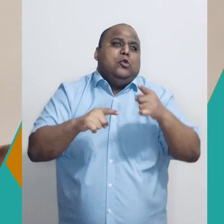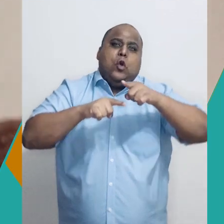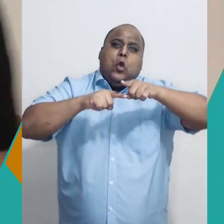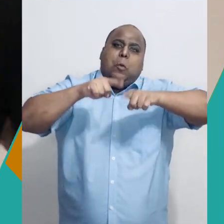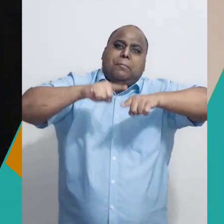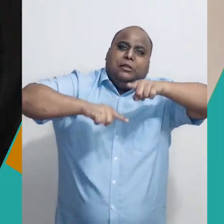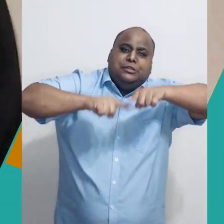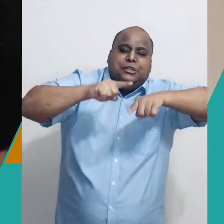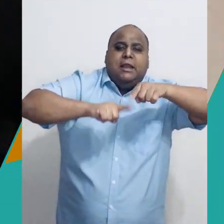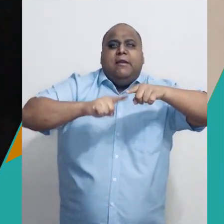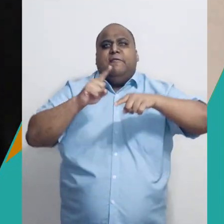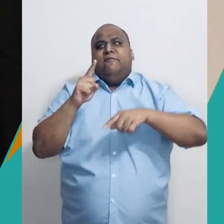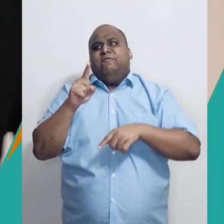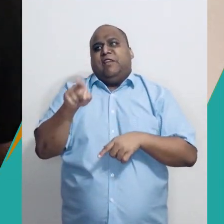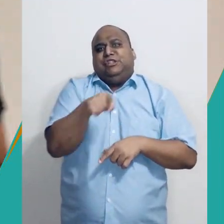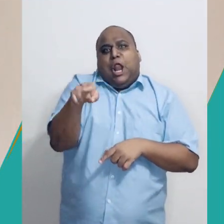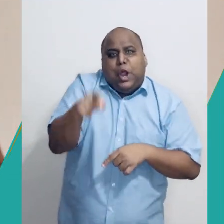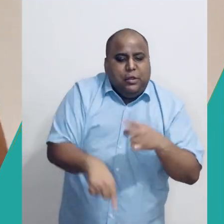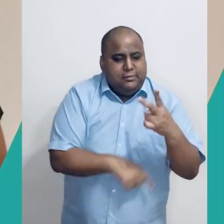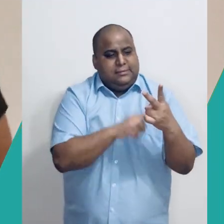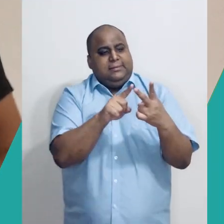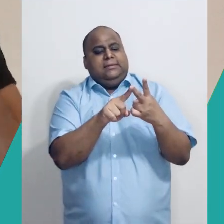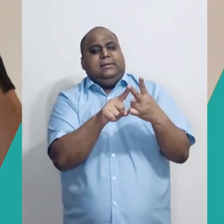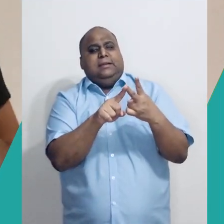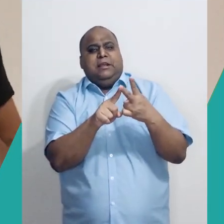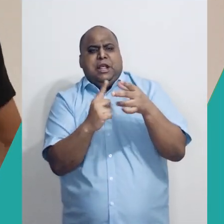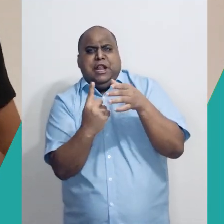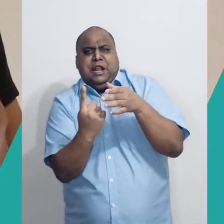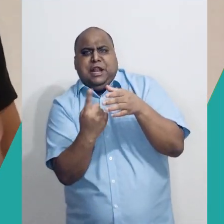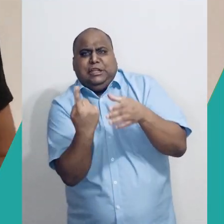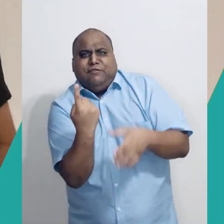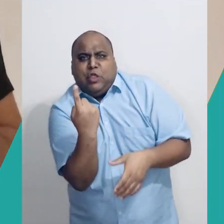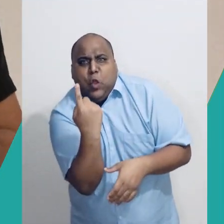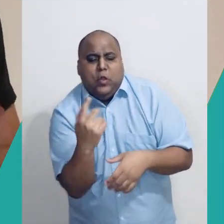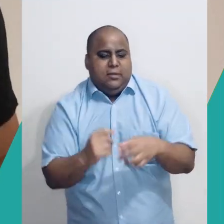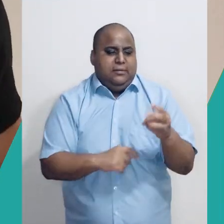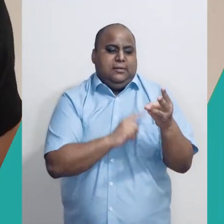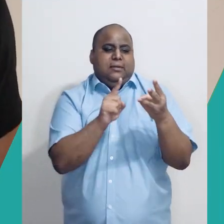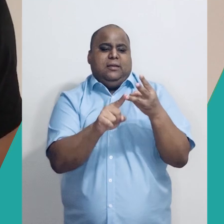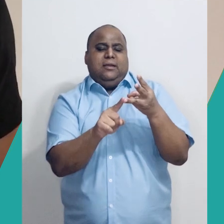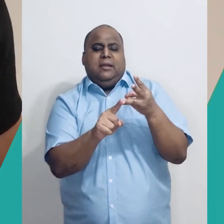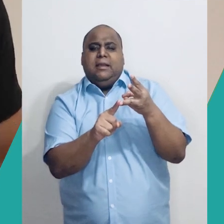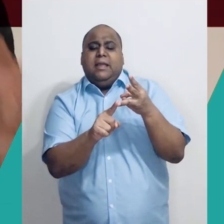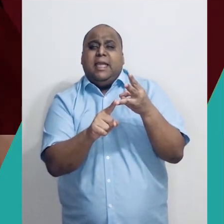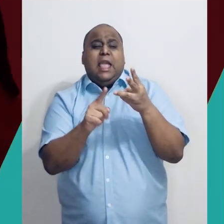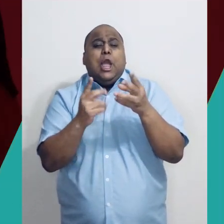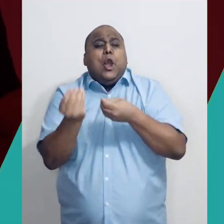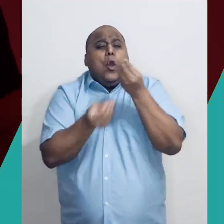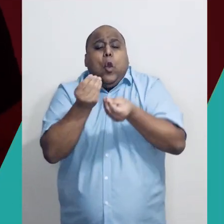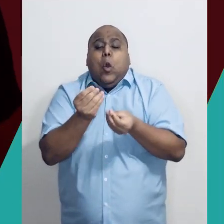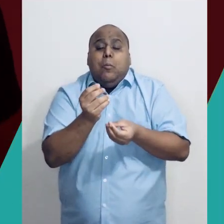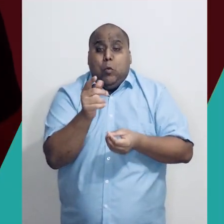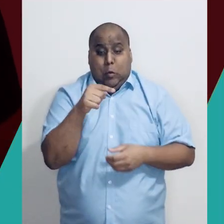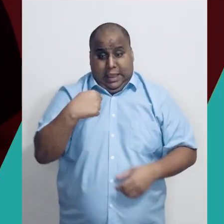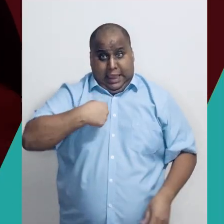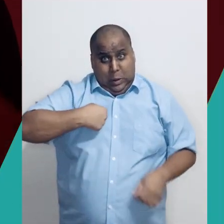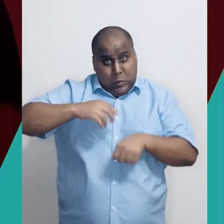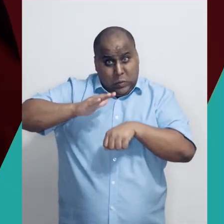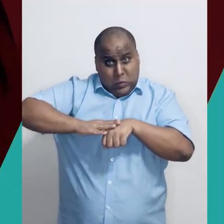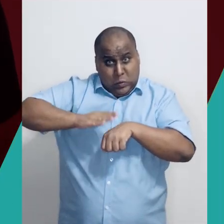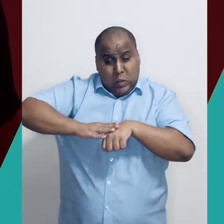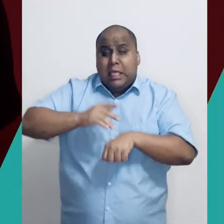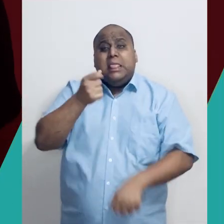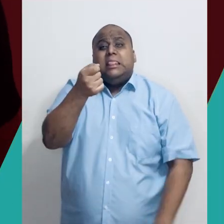liquidificador. Como eu respondo? Não precisa ser todo mundo igual. Como cada um de vocês